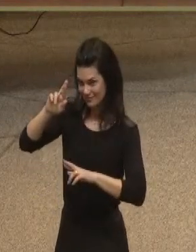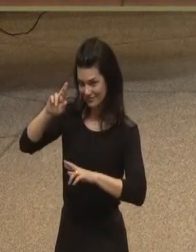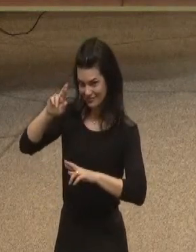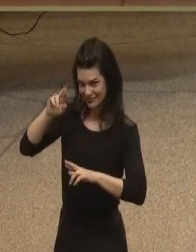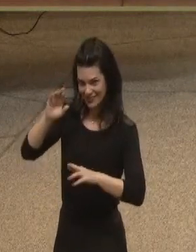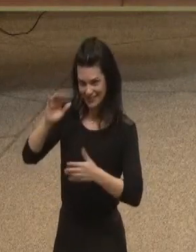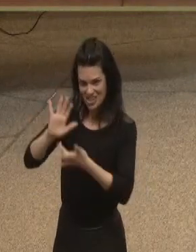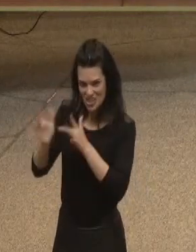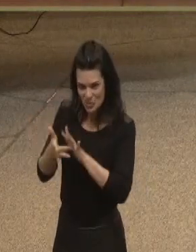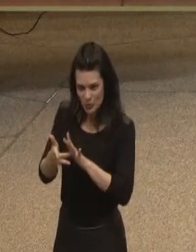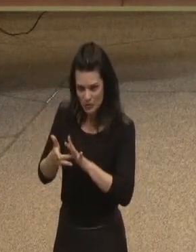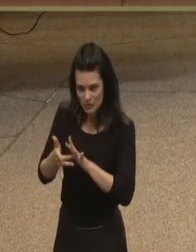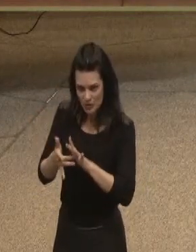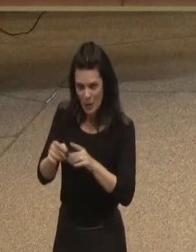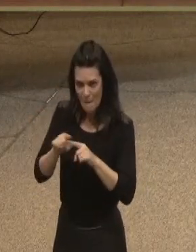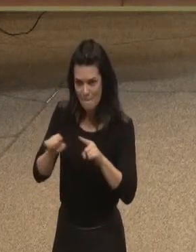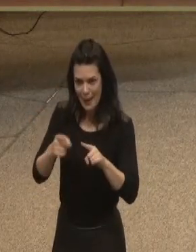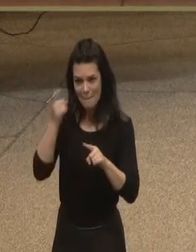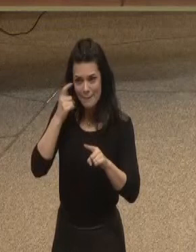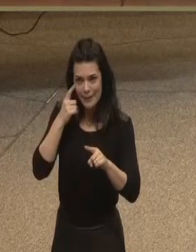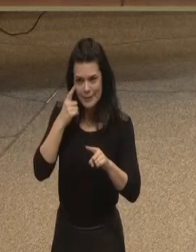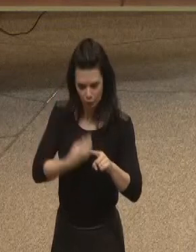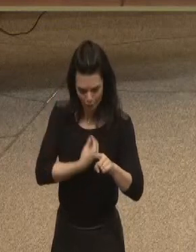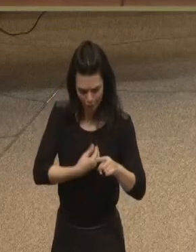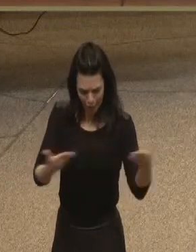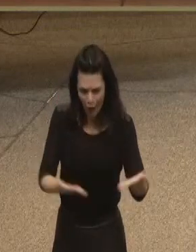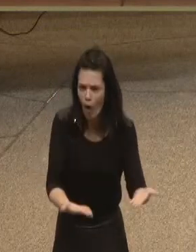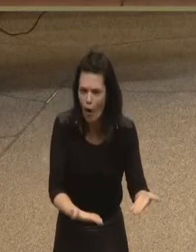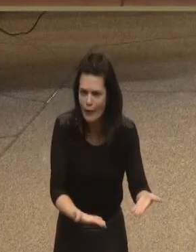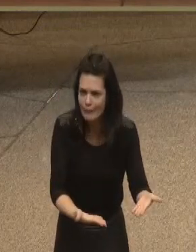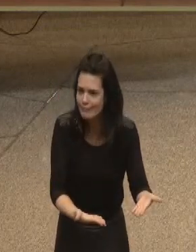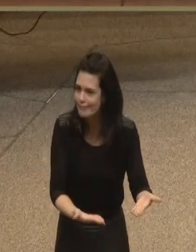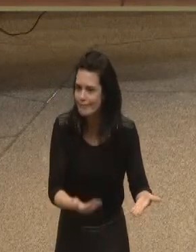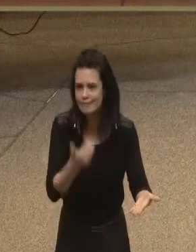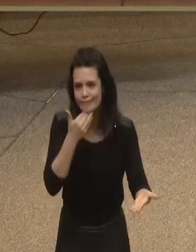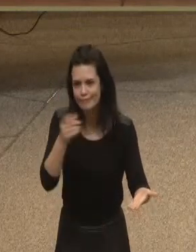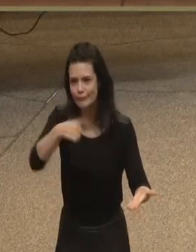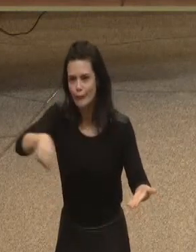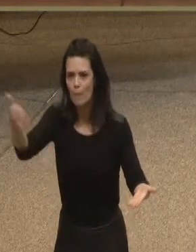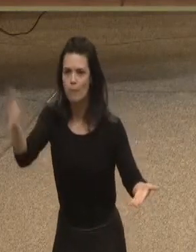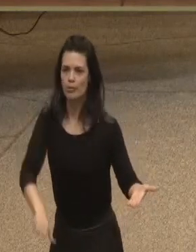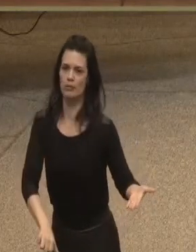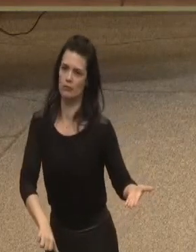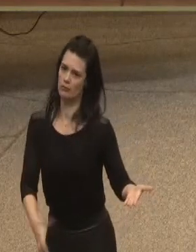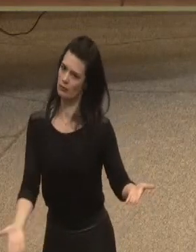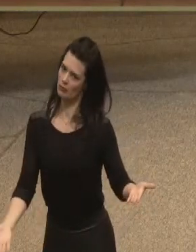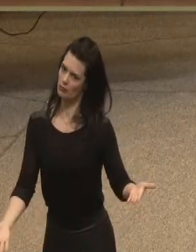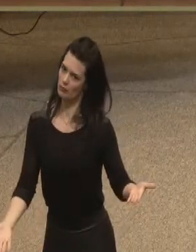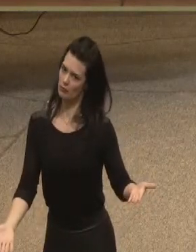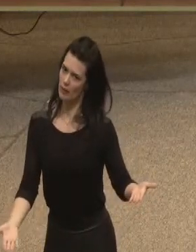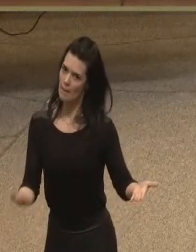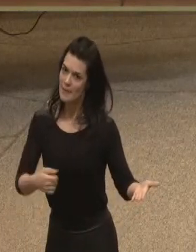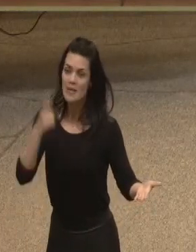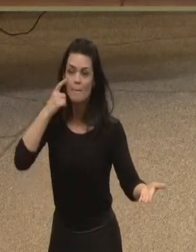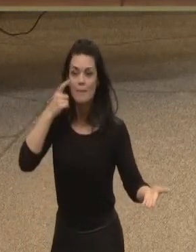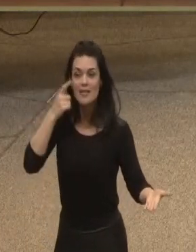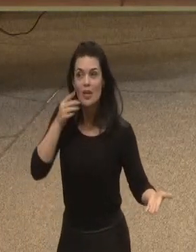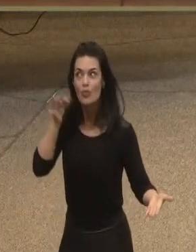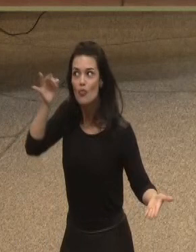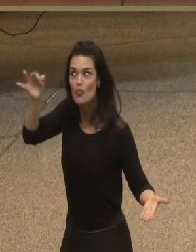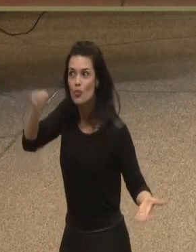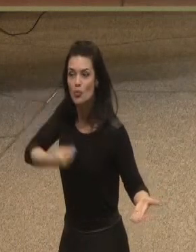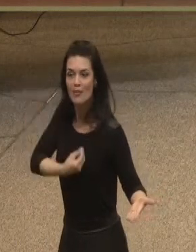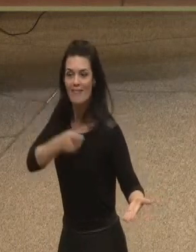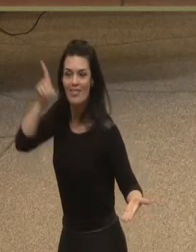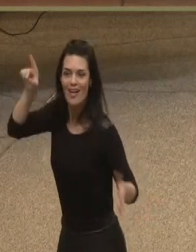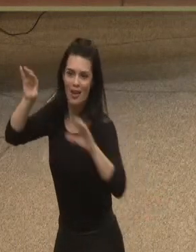vida, então nós seremos os mais miseráveis, os mais infelizes de todos os